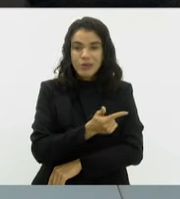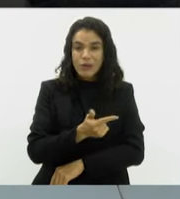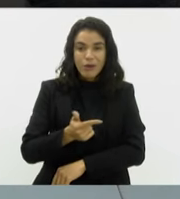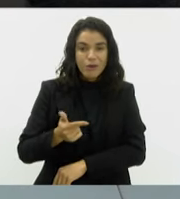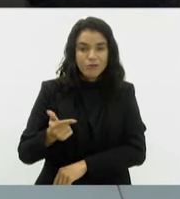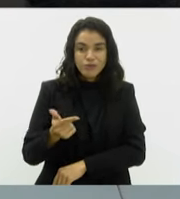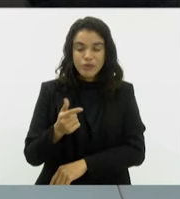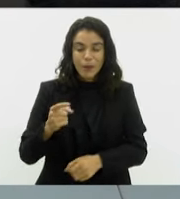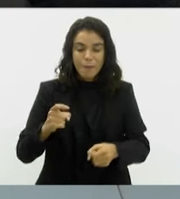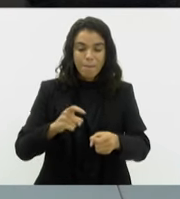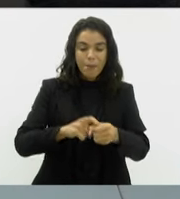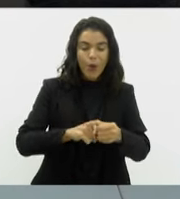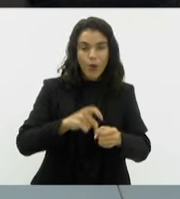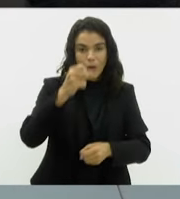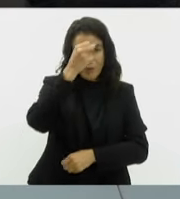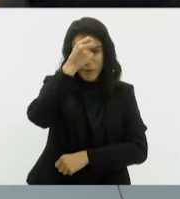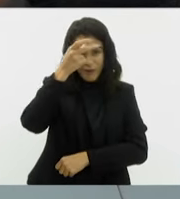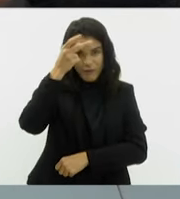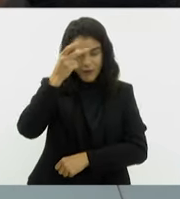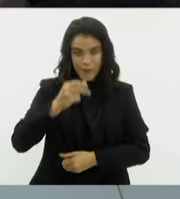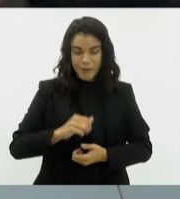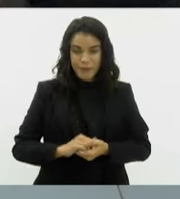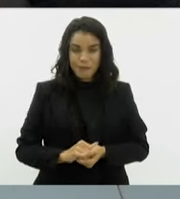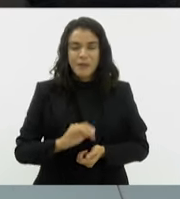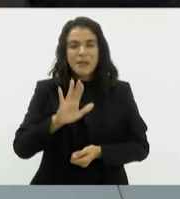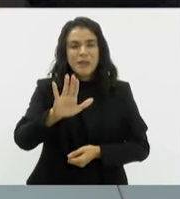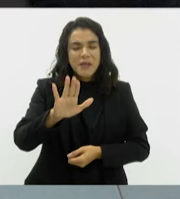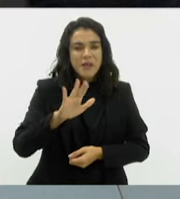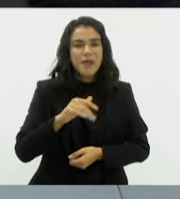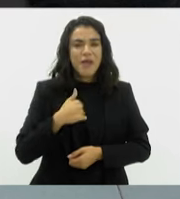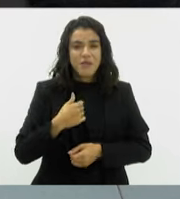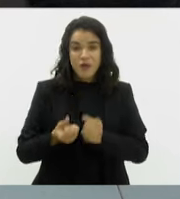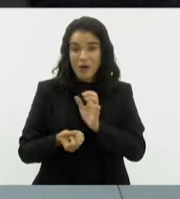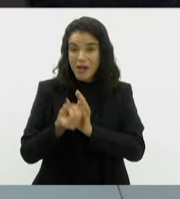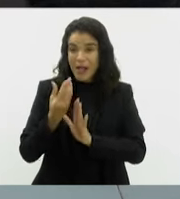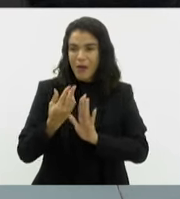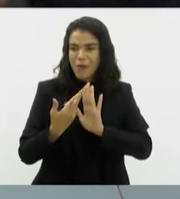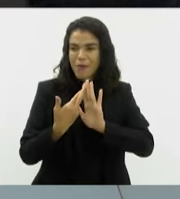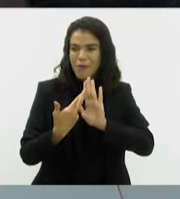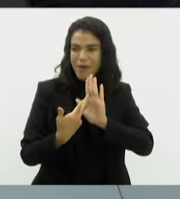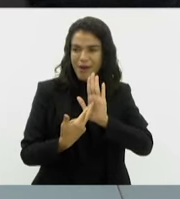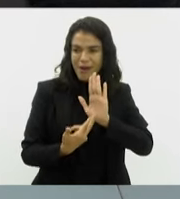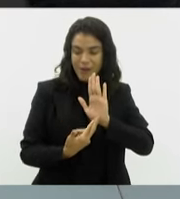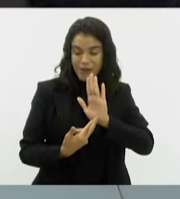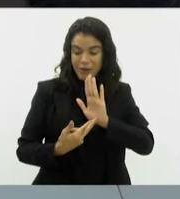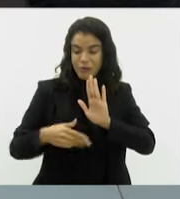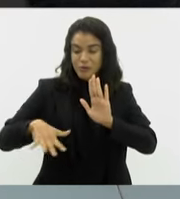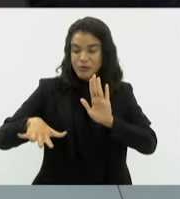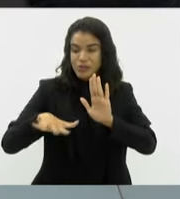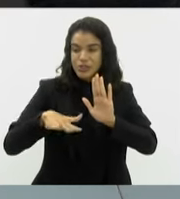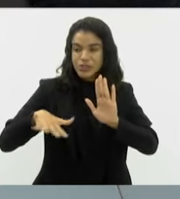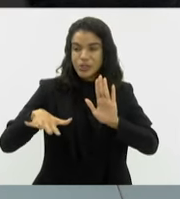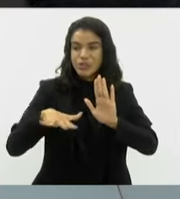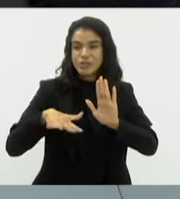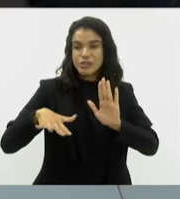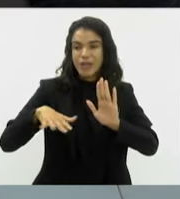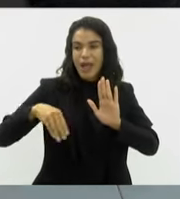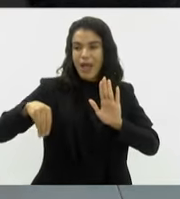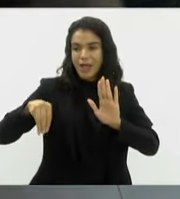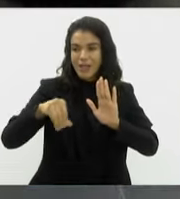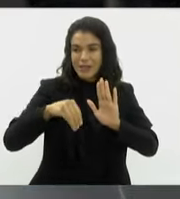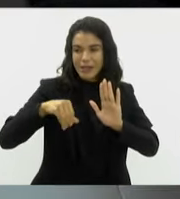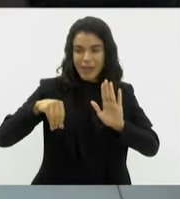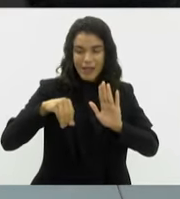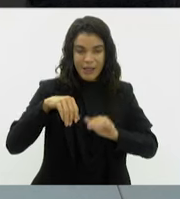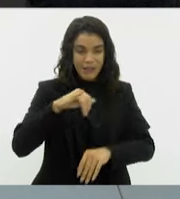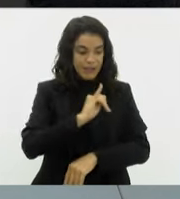devidamente conveniado com o prefeito. Porque imagine que eu vou regularizar uma terra numa determinada área de